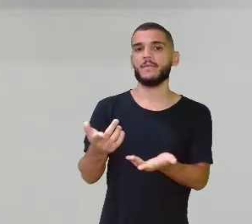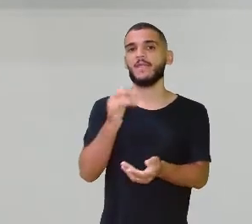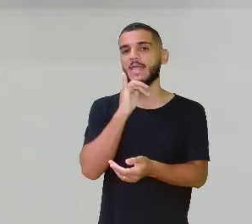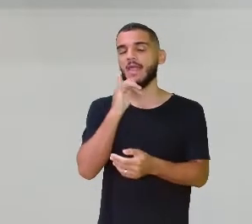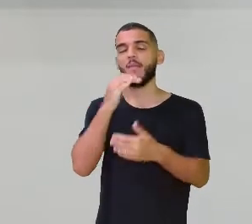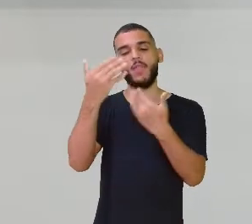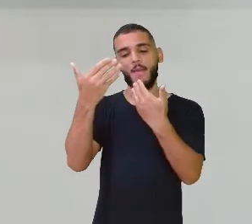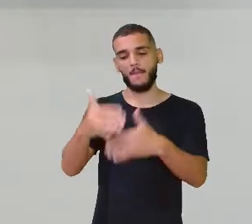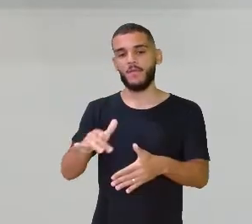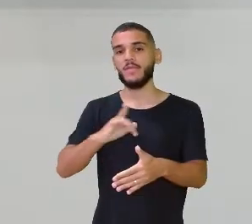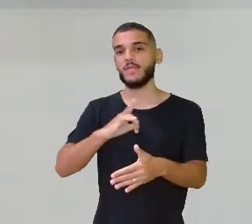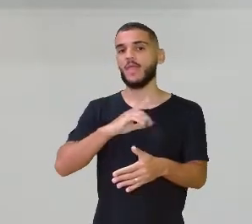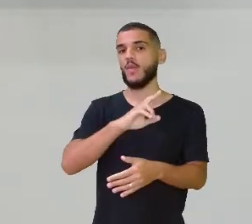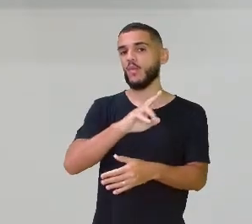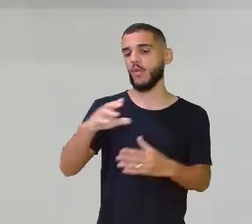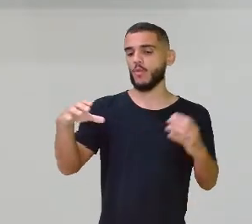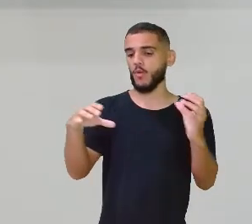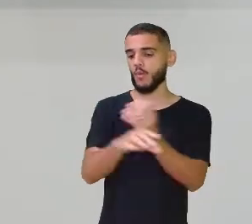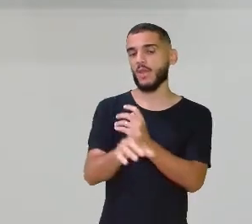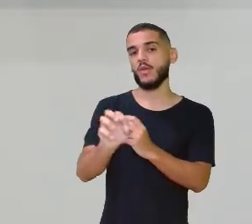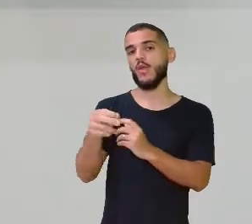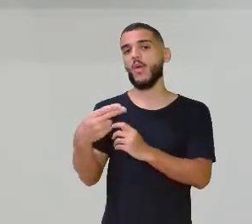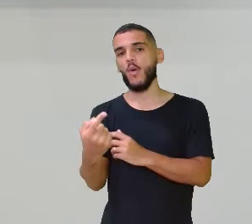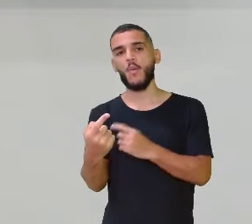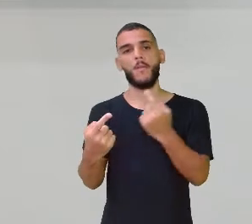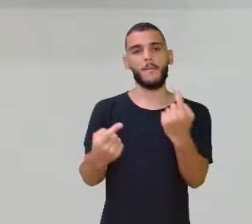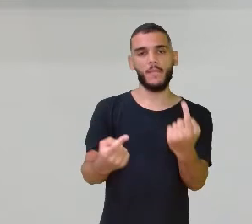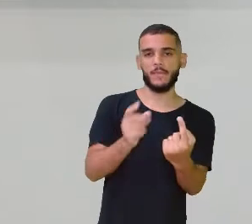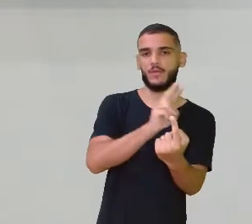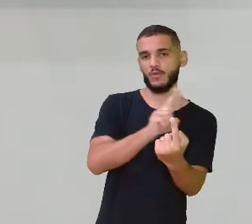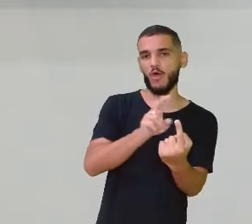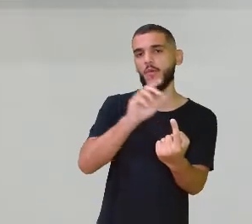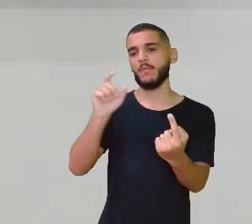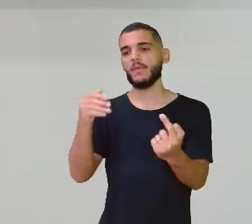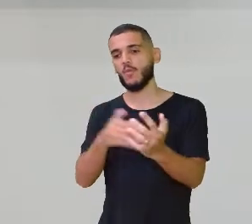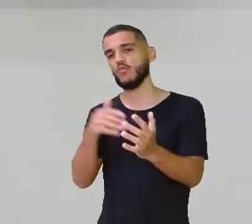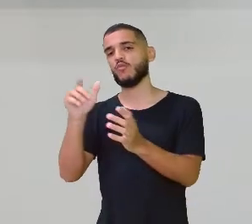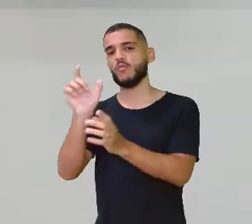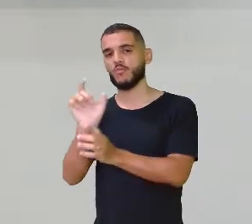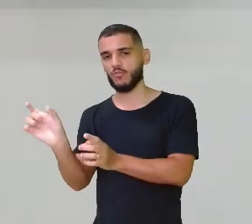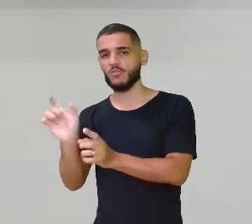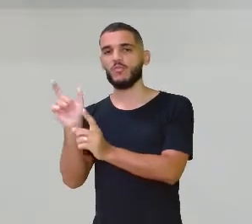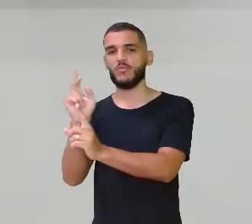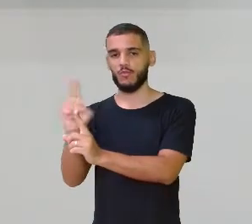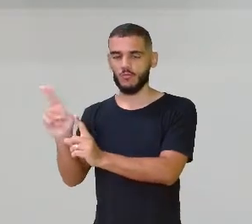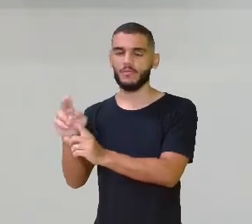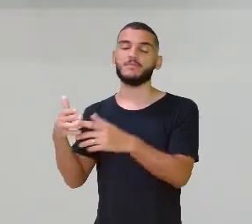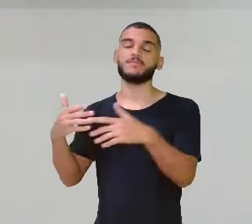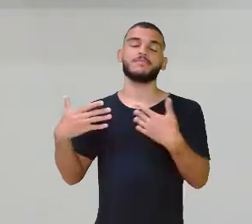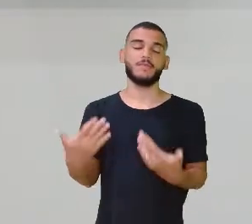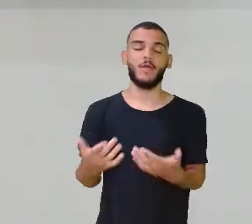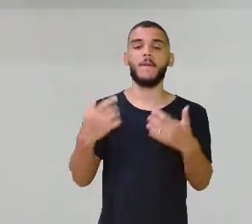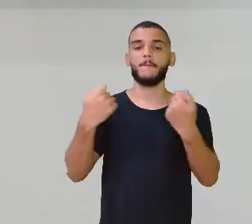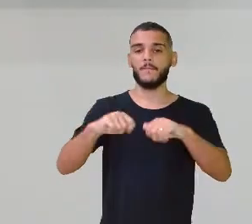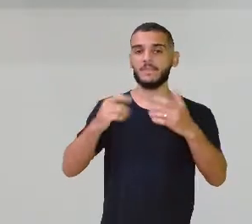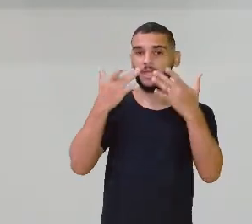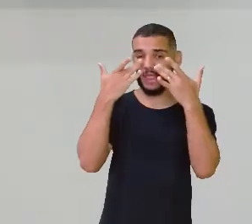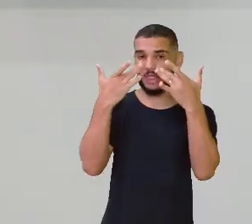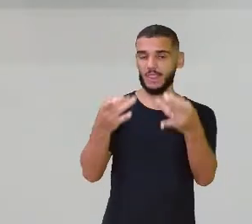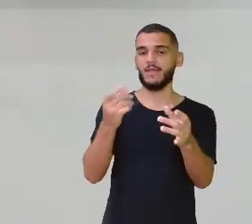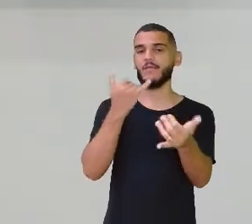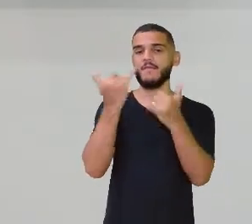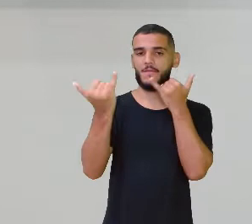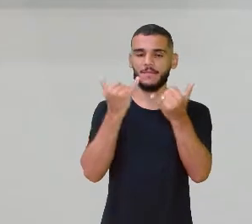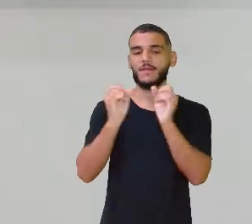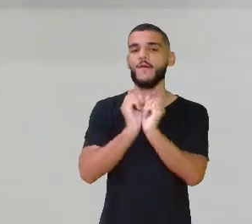o nome completo ou então o primeiro e último nome para poder lhe identificar. Então, fica ligado nessa informação, tá? E nada